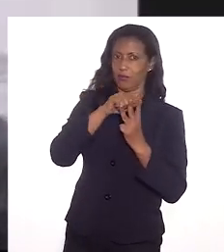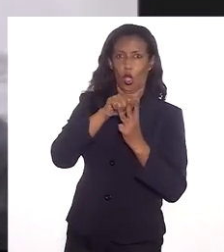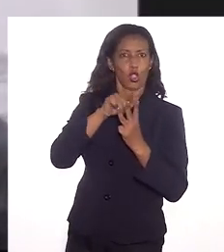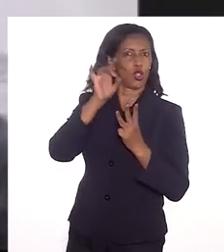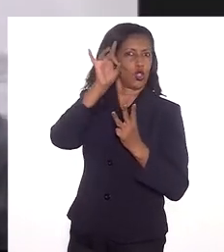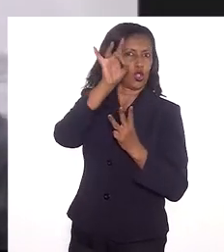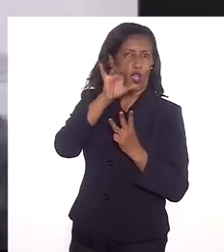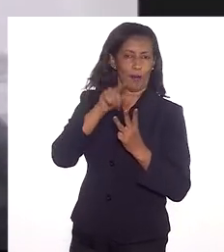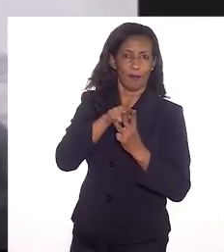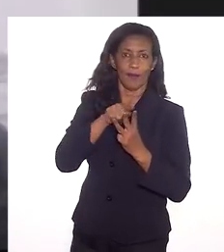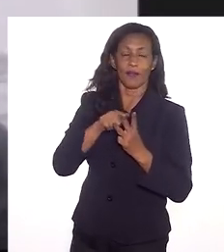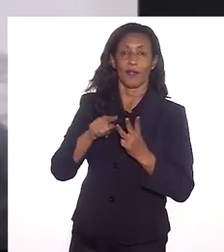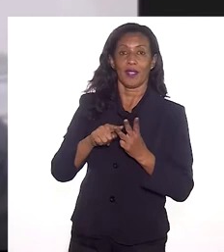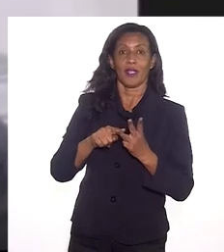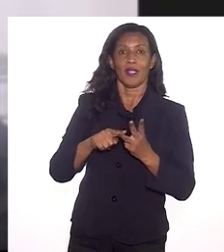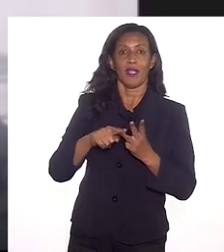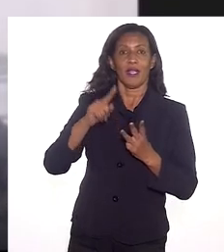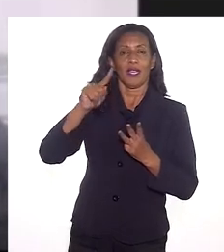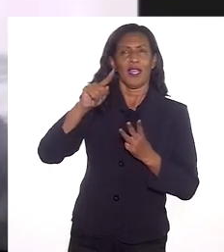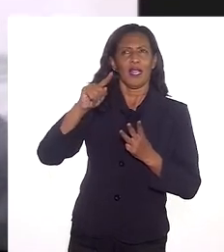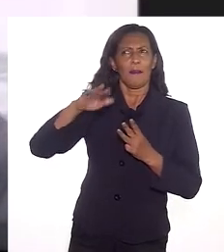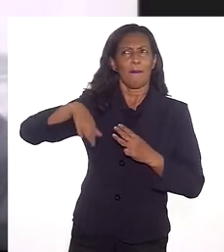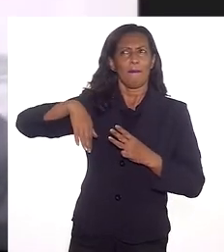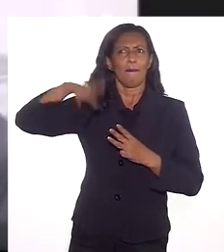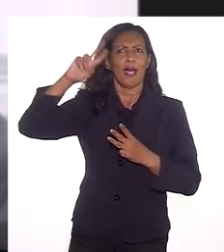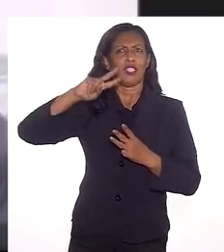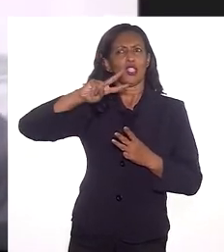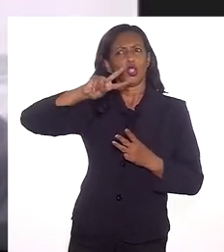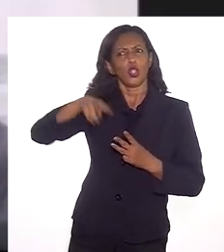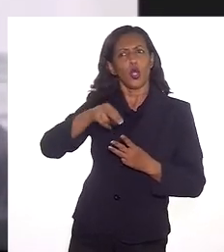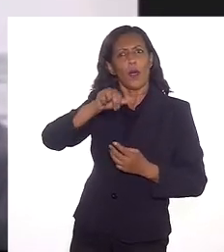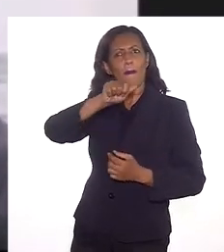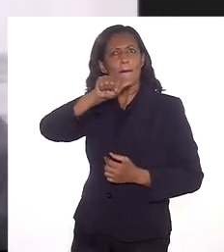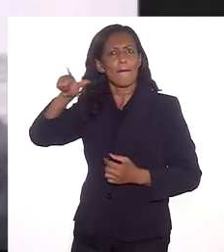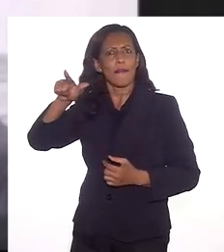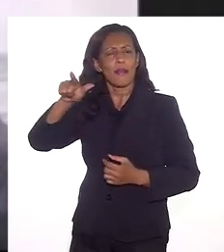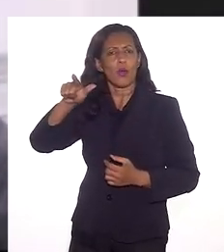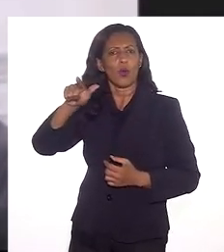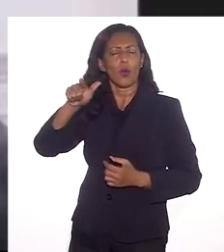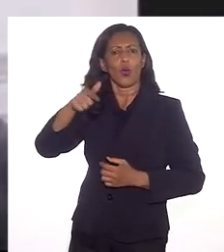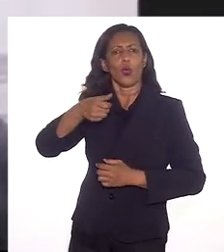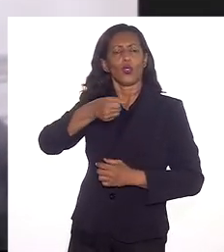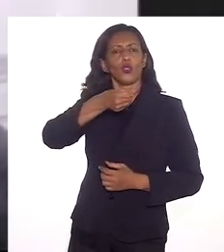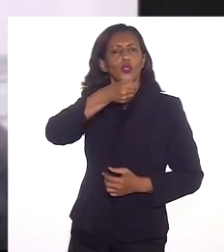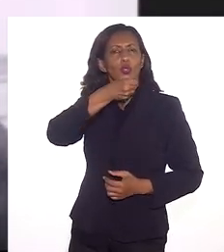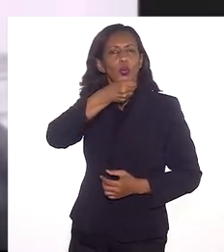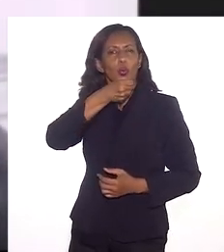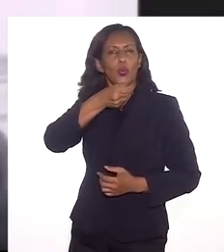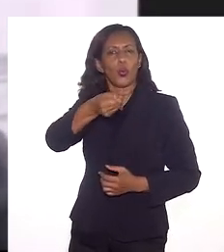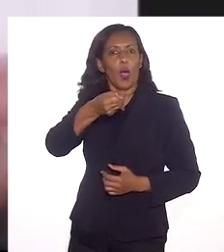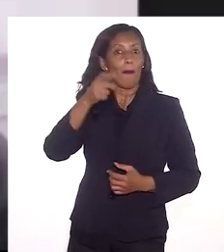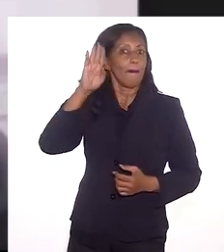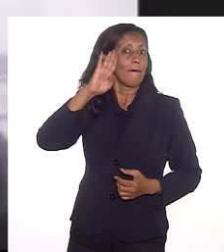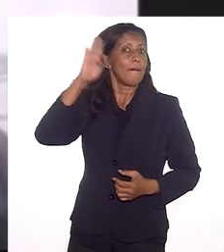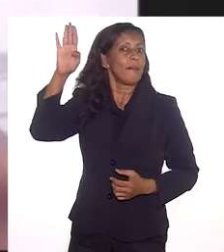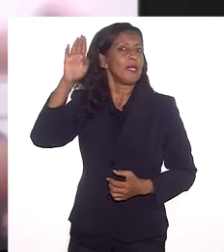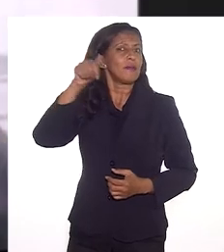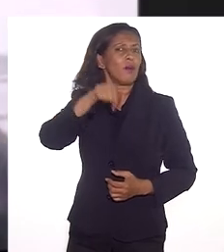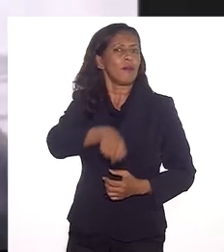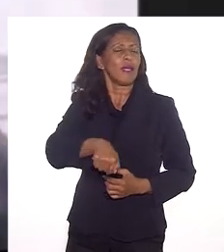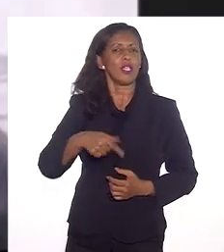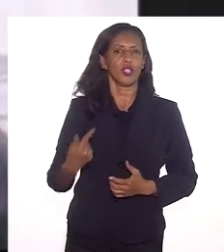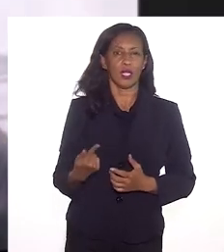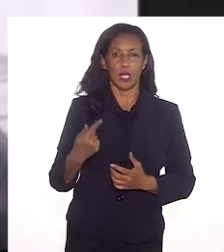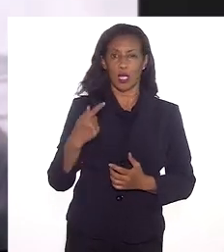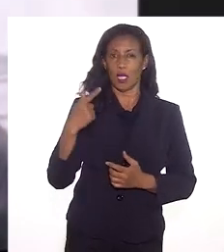apenas três dias ele leva mais de dois mil jornalistas O que é muito legal principalmente em uma cidade como o Rio de